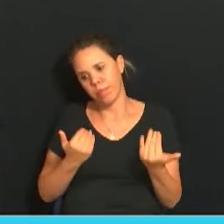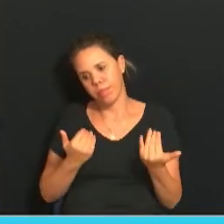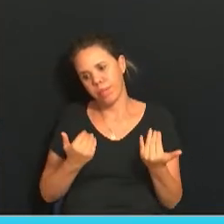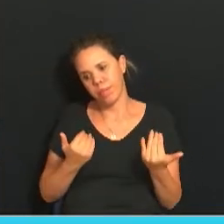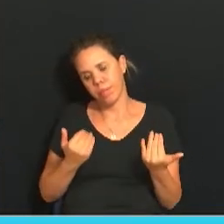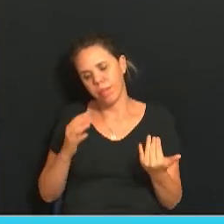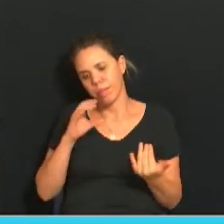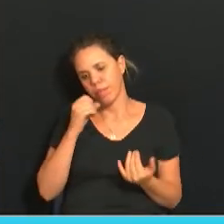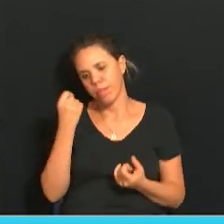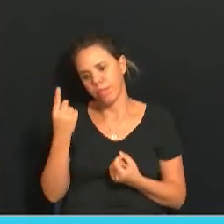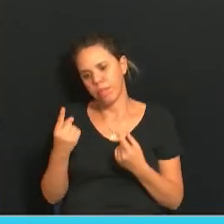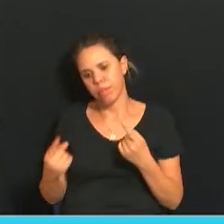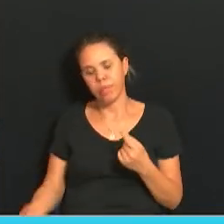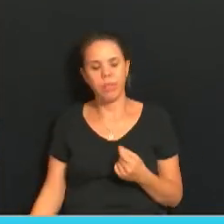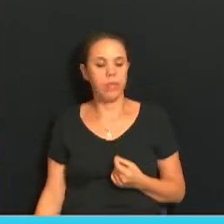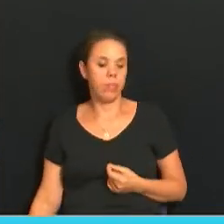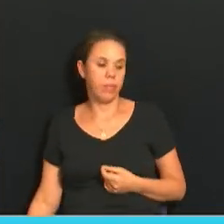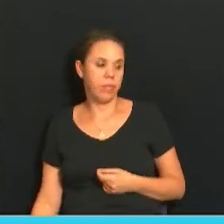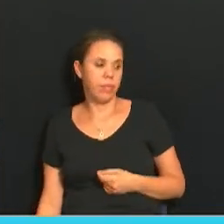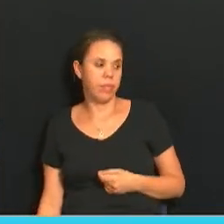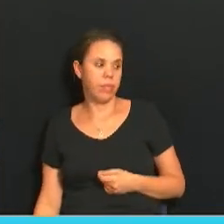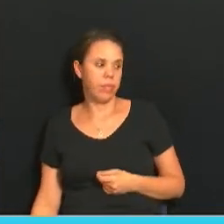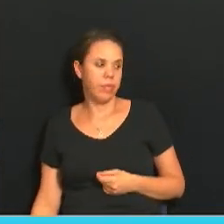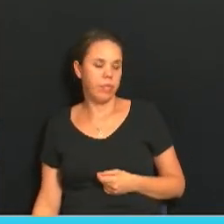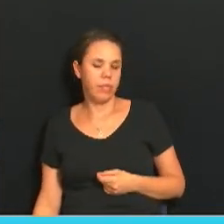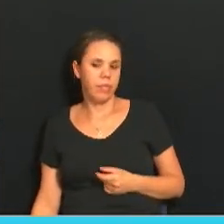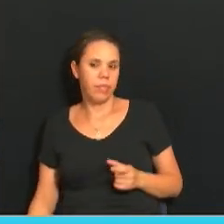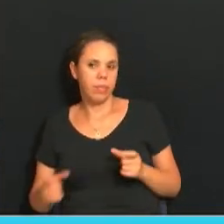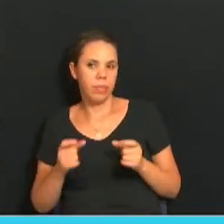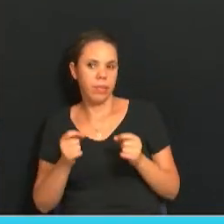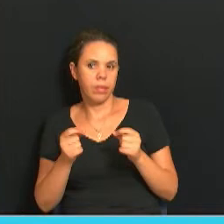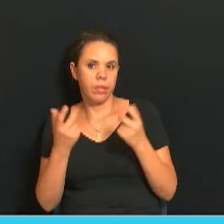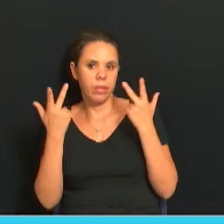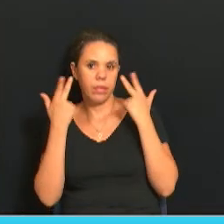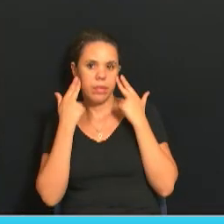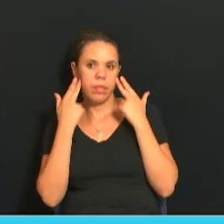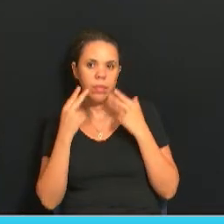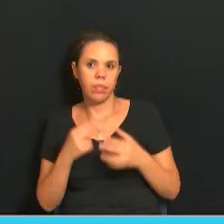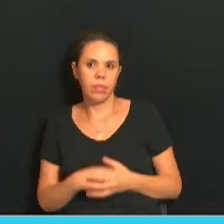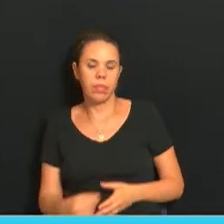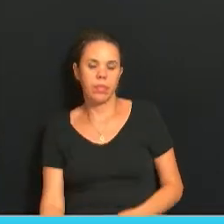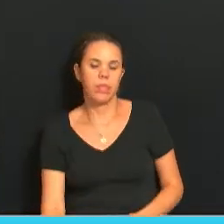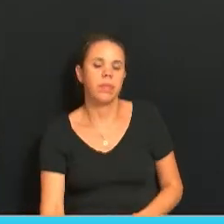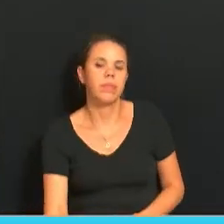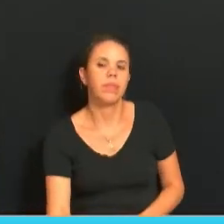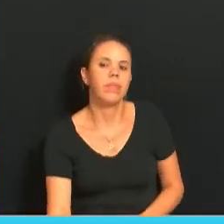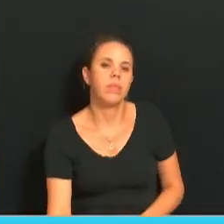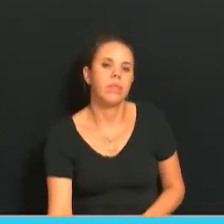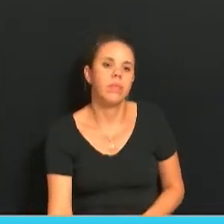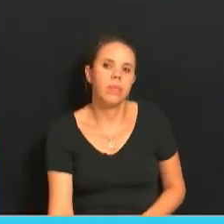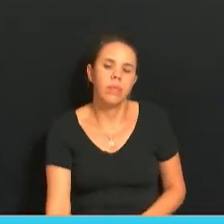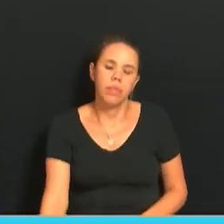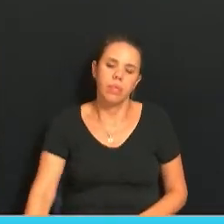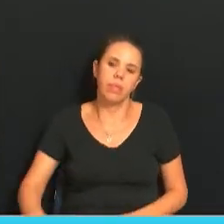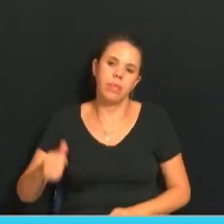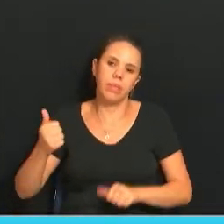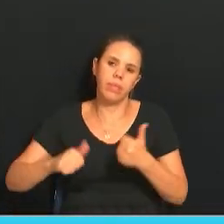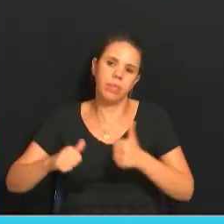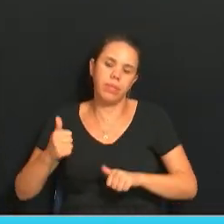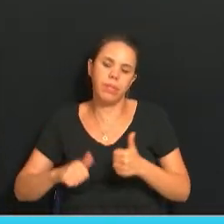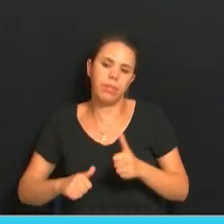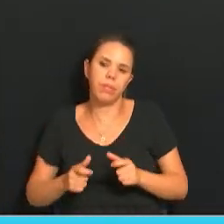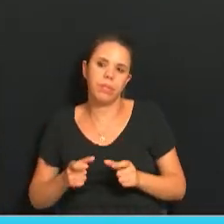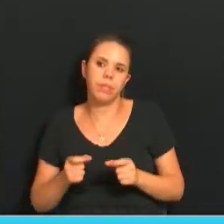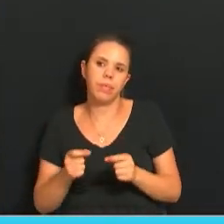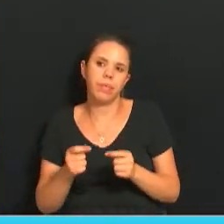rara nos adultos, não é? E o tumor mais comum de rim, de todos, né, quando você faz diagnóstico de câncer renal,